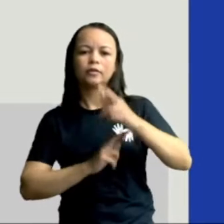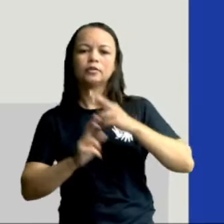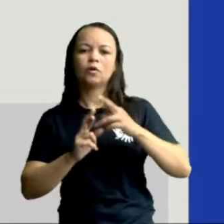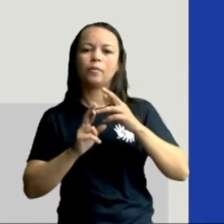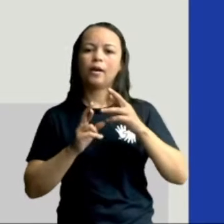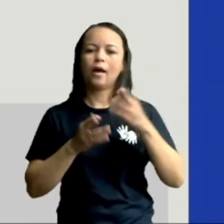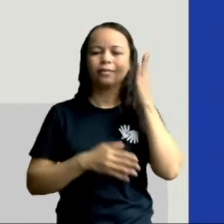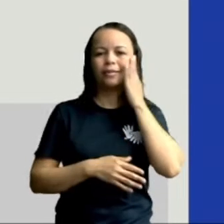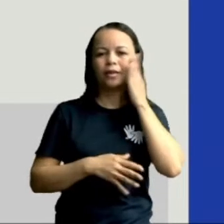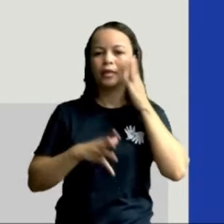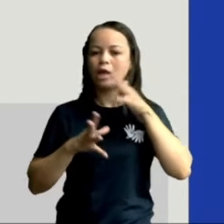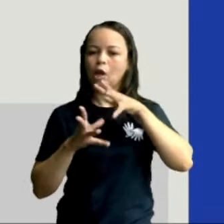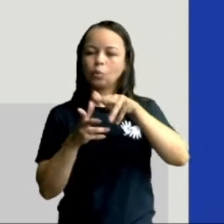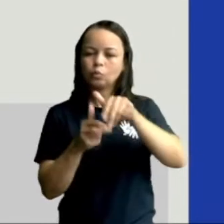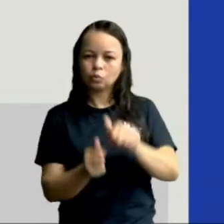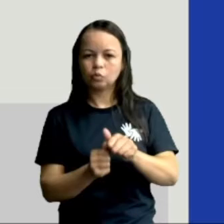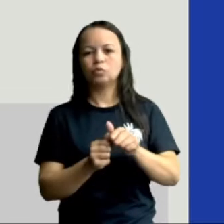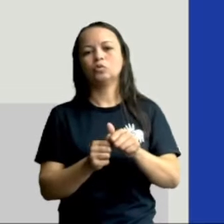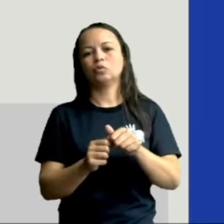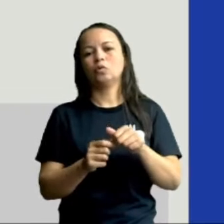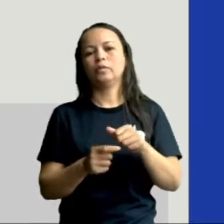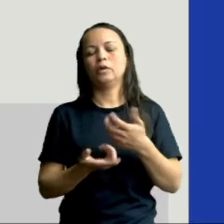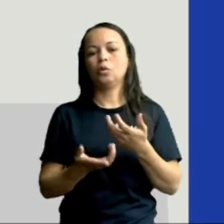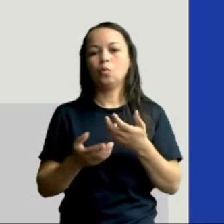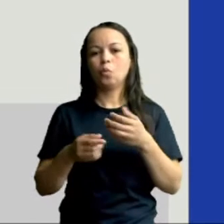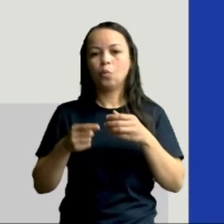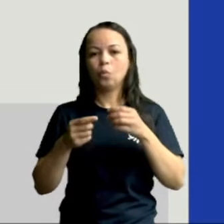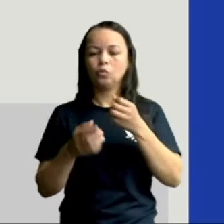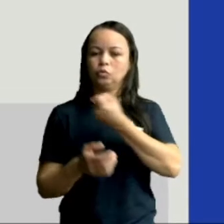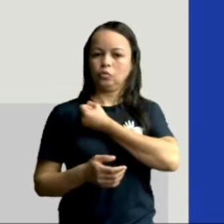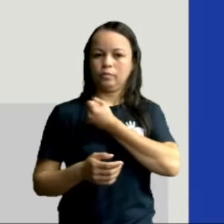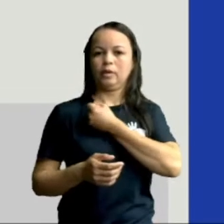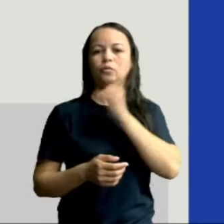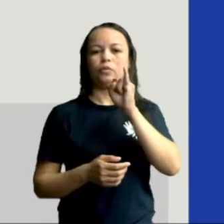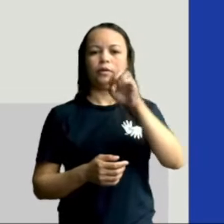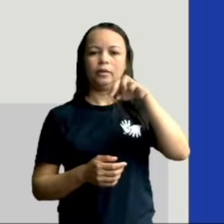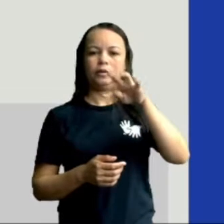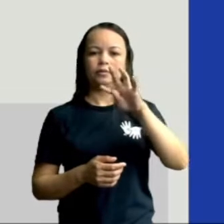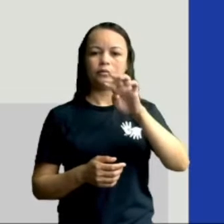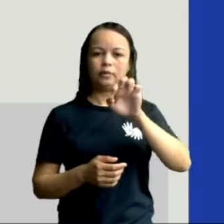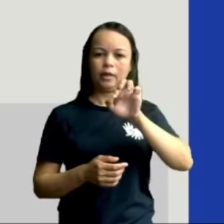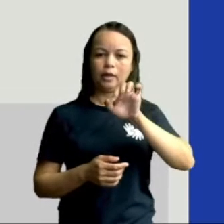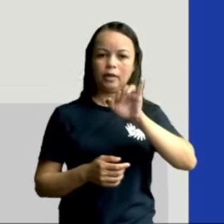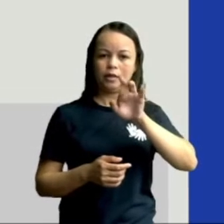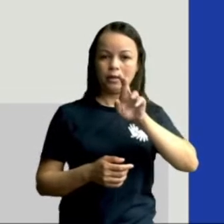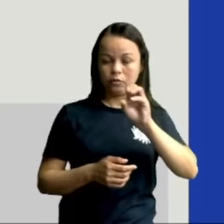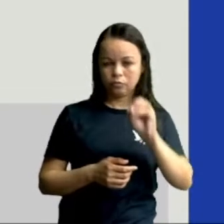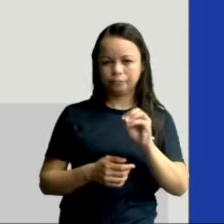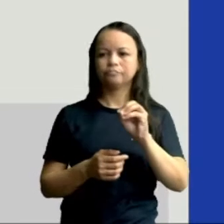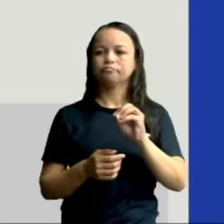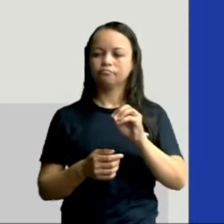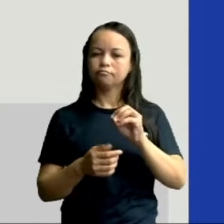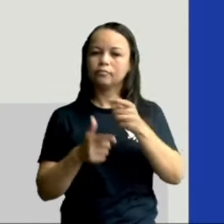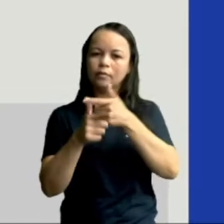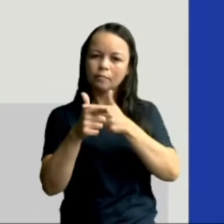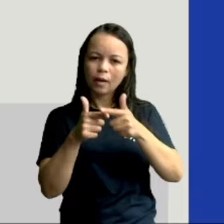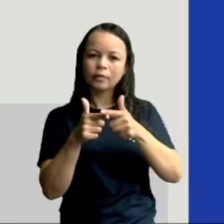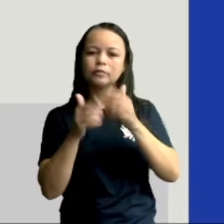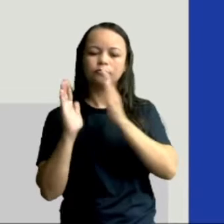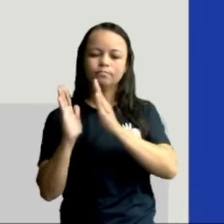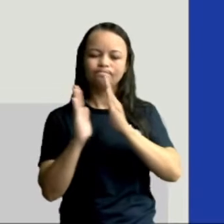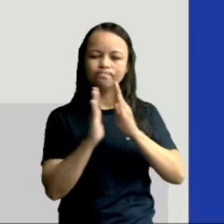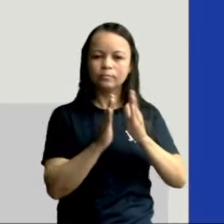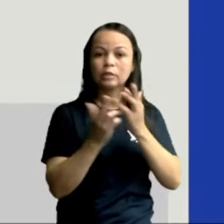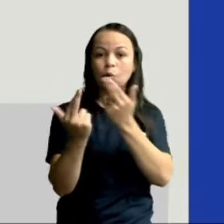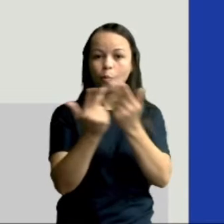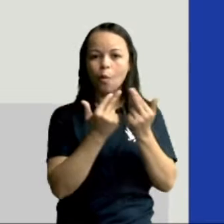todo, do inteiro, tá? Do número inteiro. Ela determina a divisão de partes iguais, sendo que